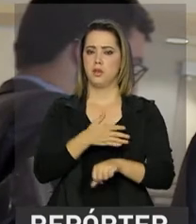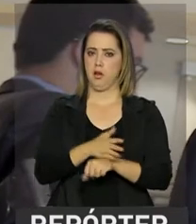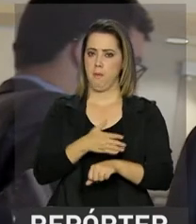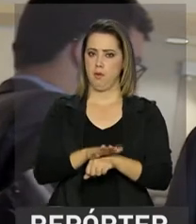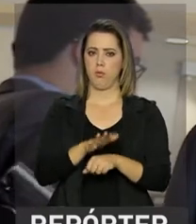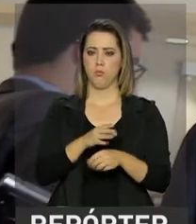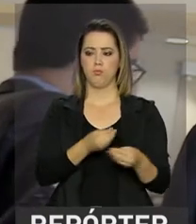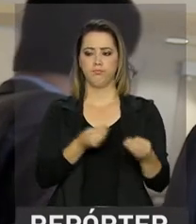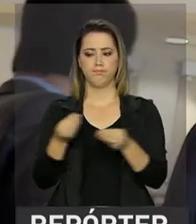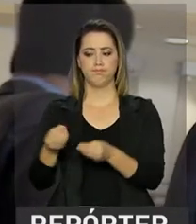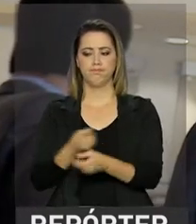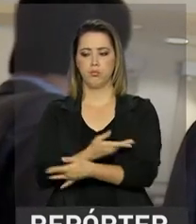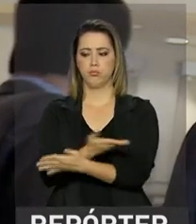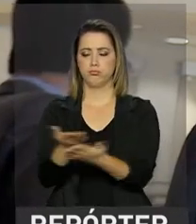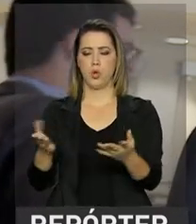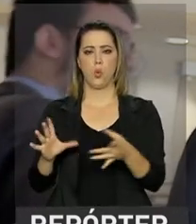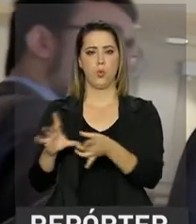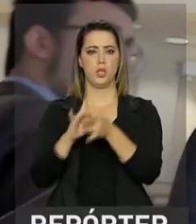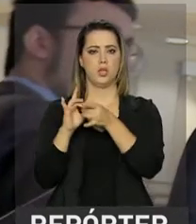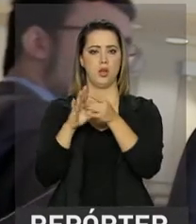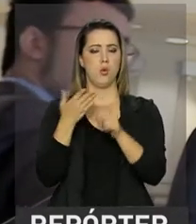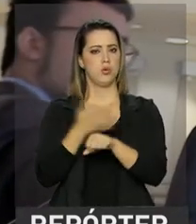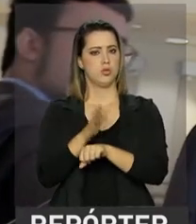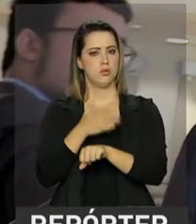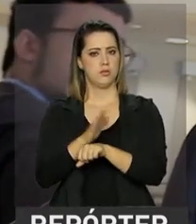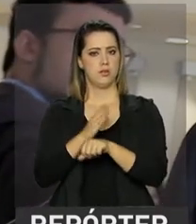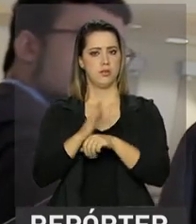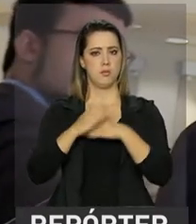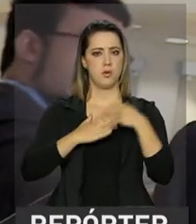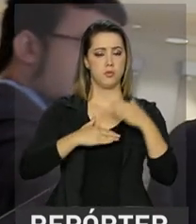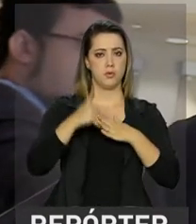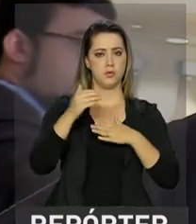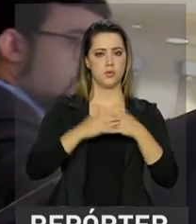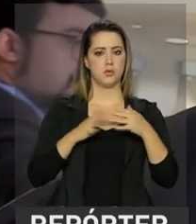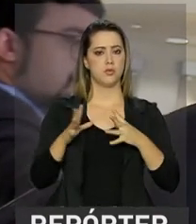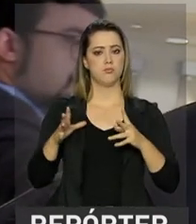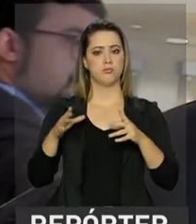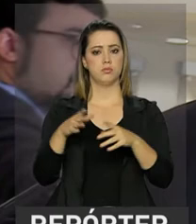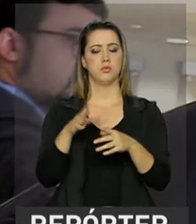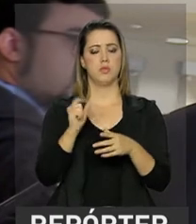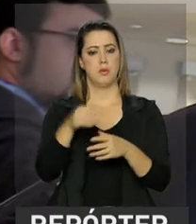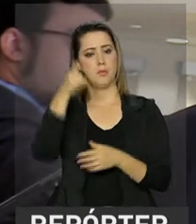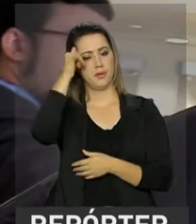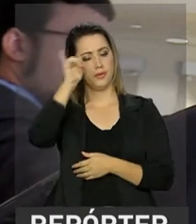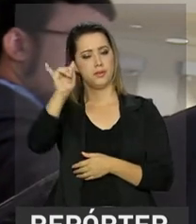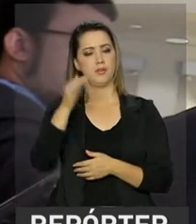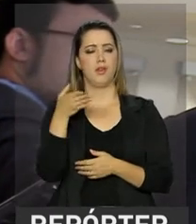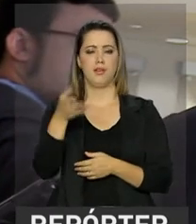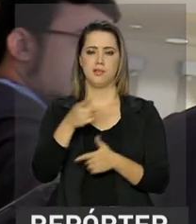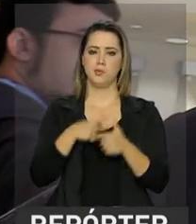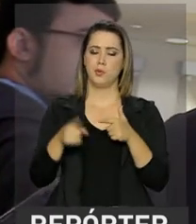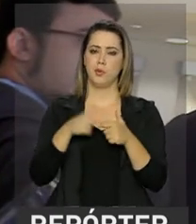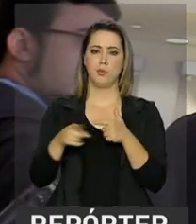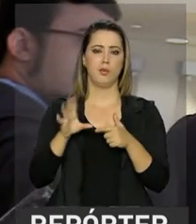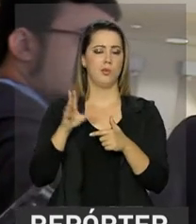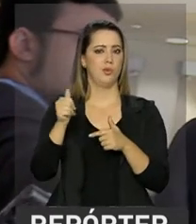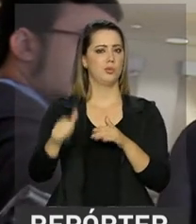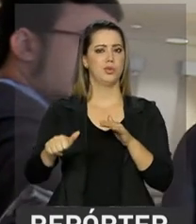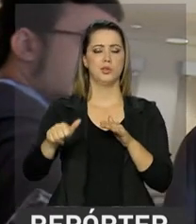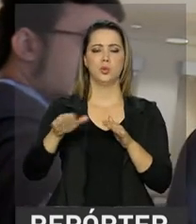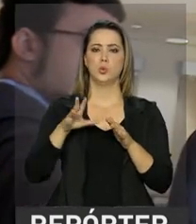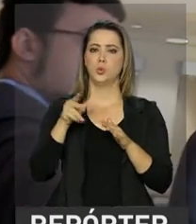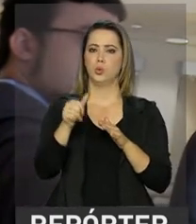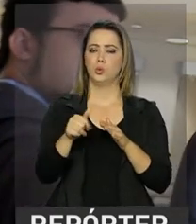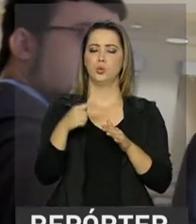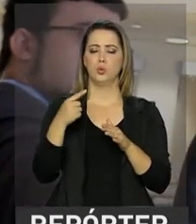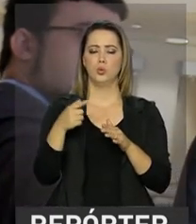essa comunhão de treinamento mão de obra como um fracasso combate que é terrível na quadra toda violência preocupa se